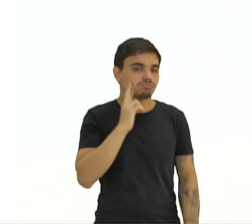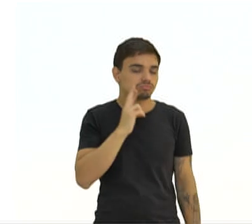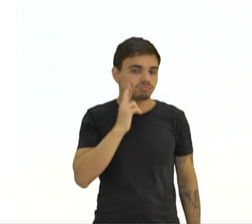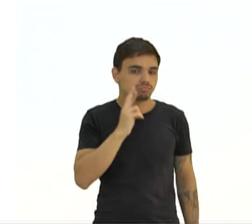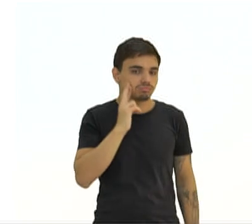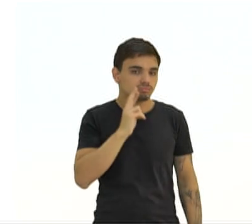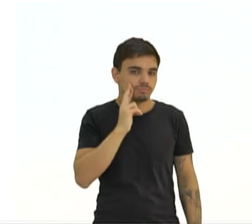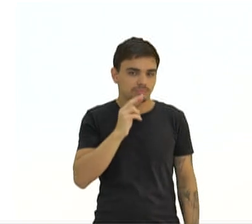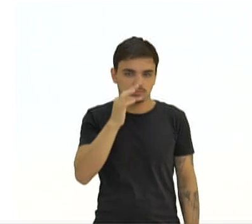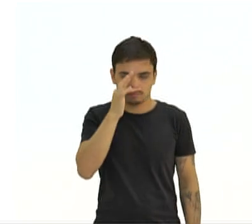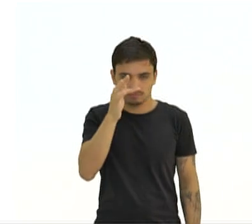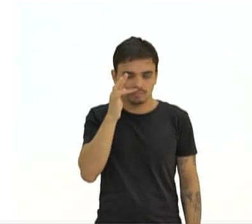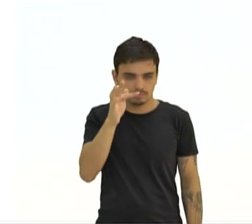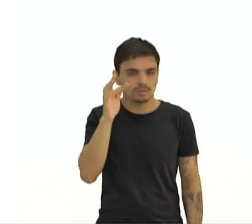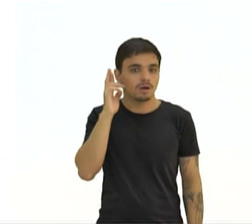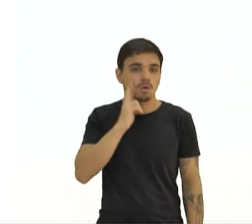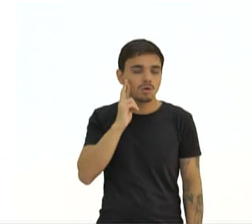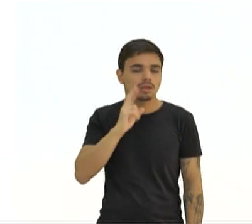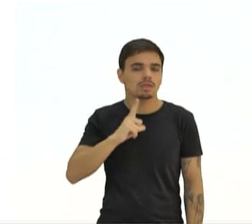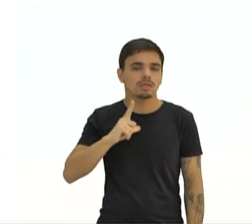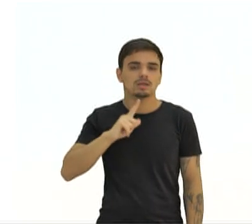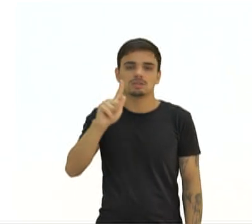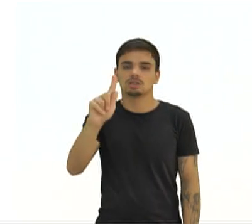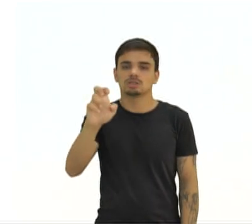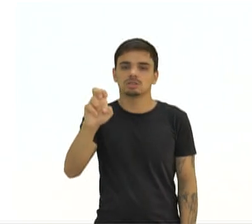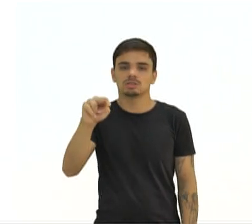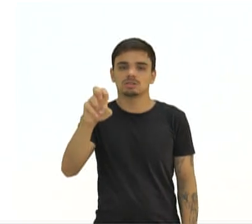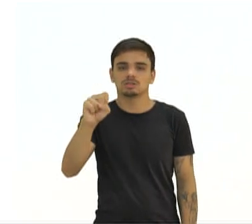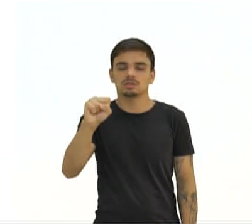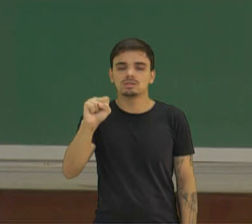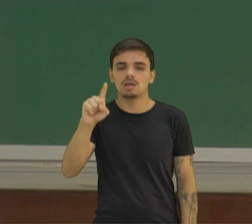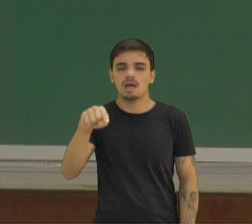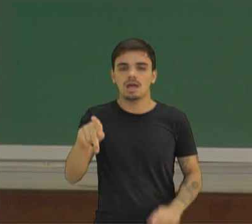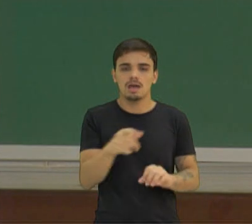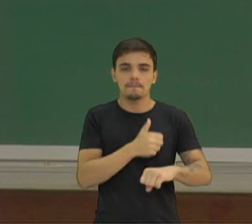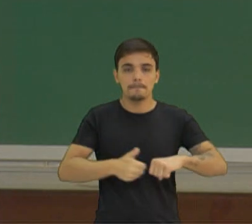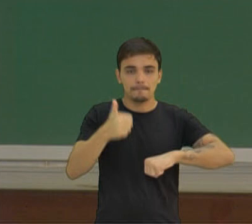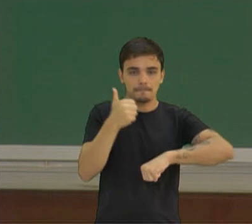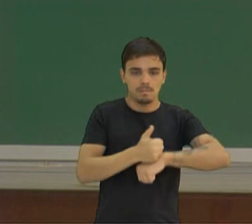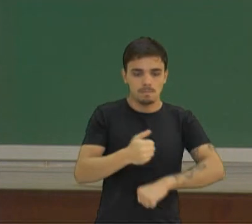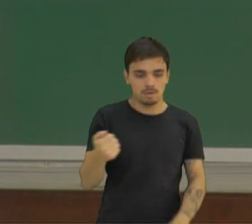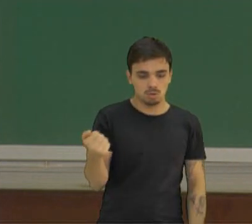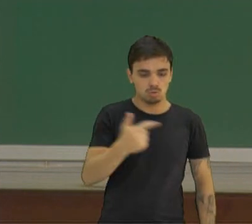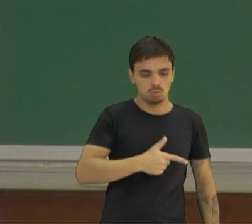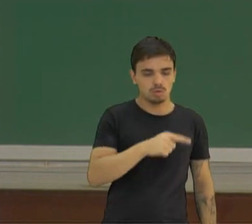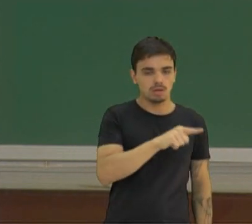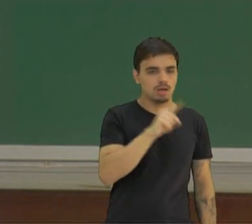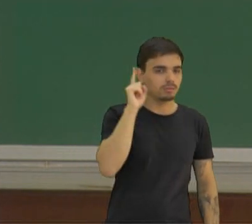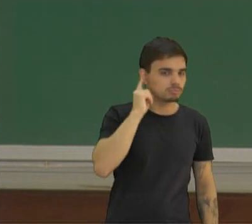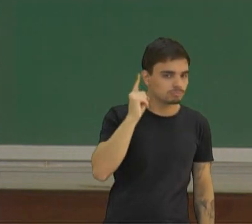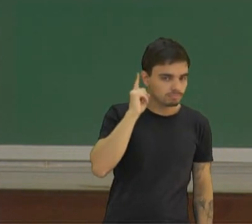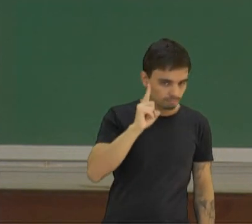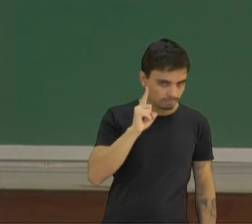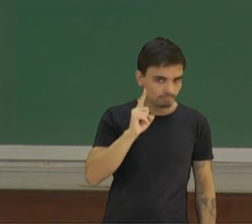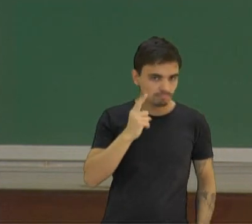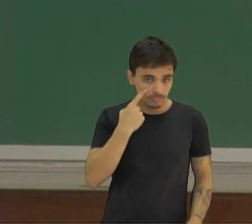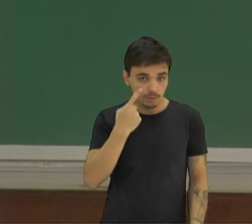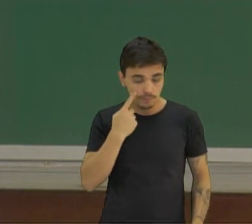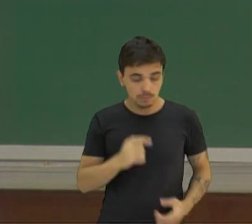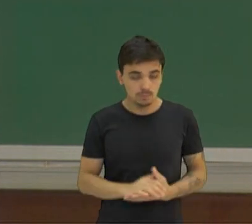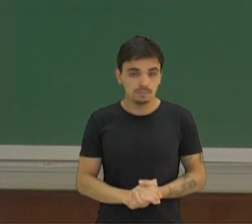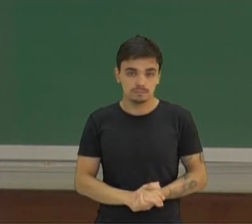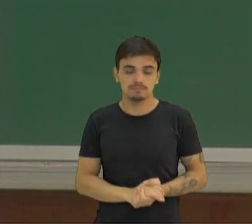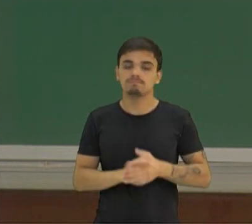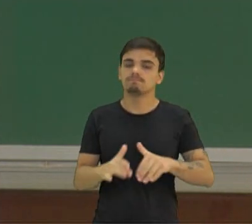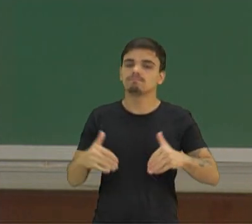é a flor púrpura possui genes que são dominantes em relação àquela que tem a flor branca